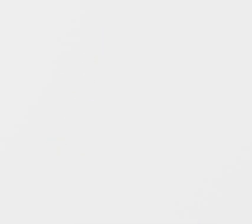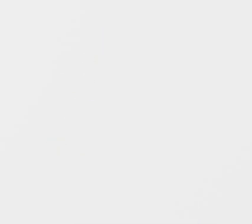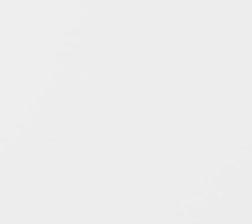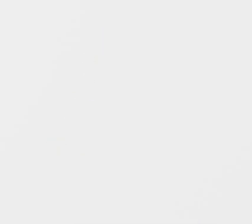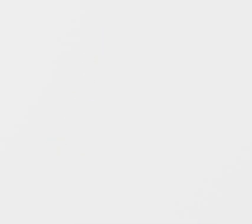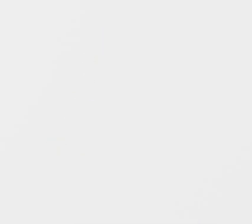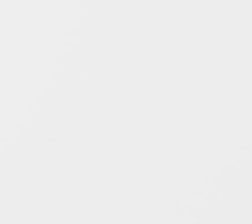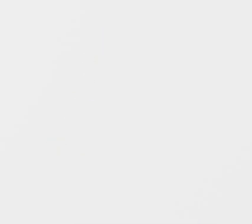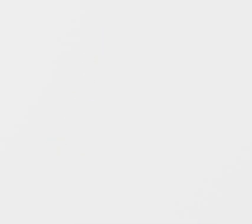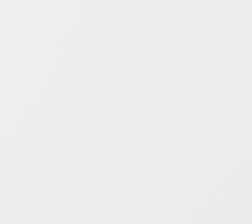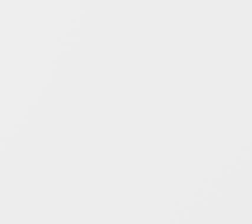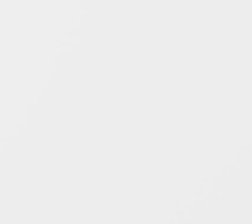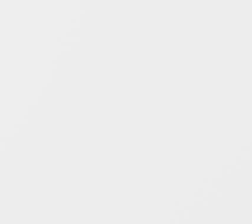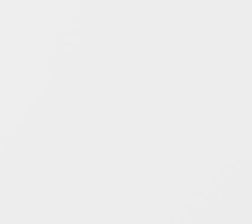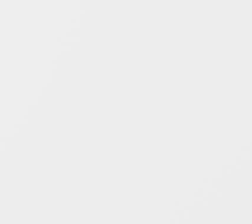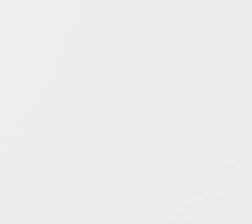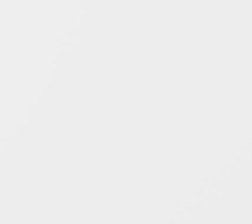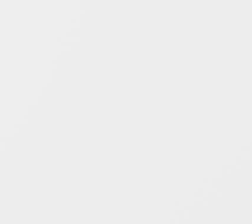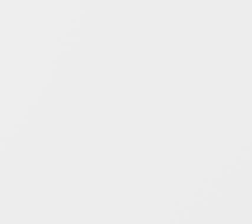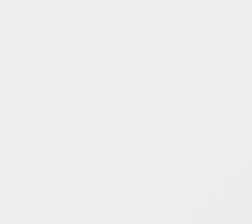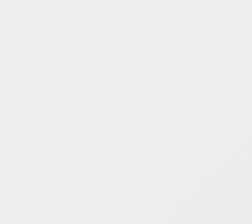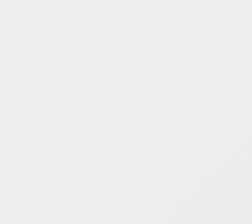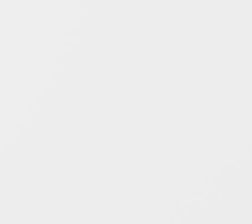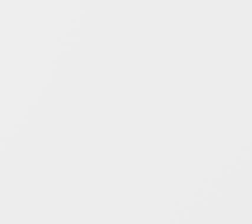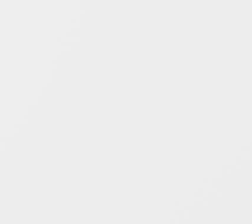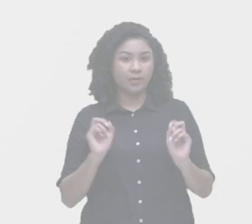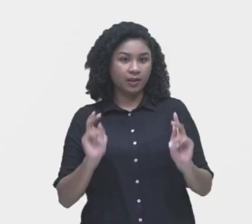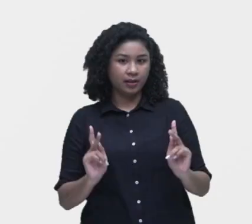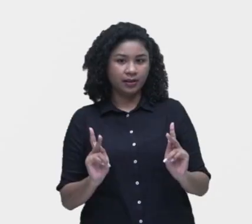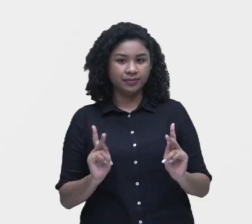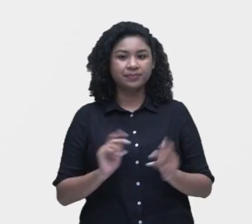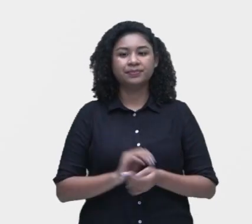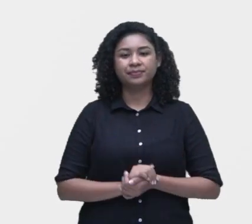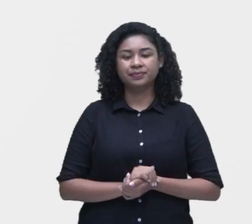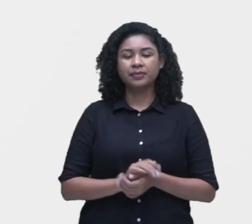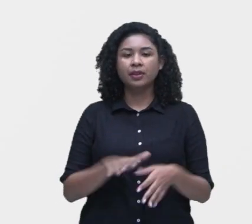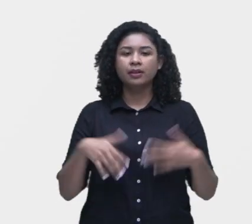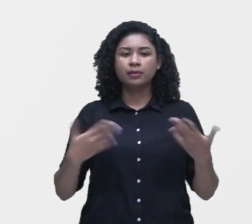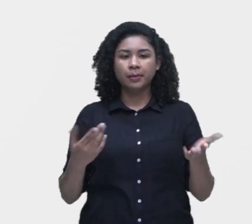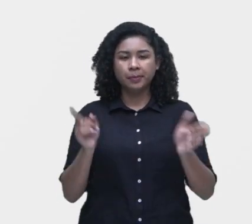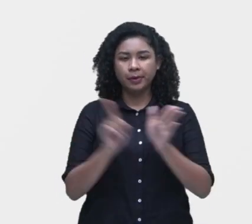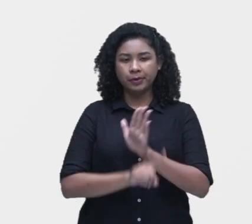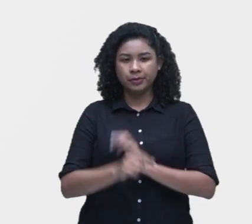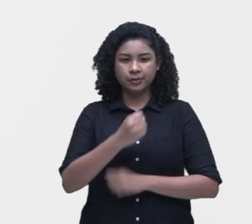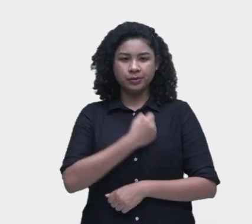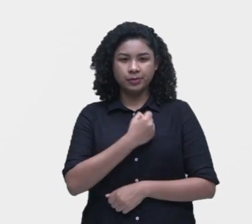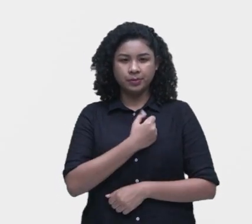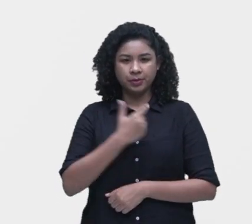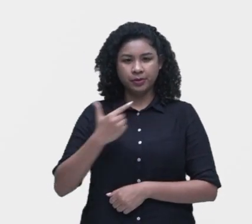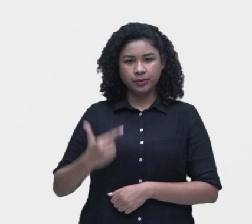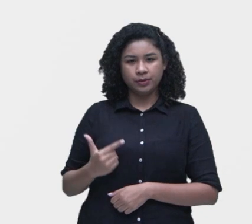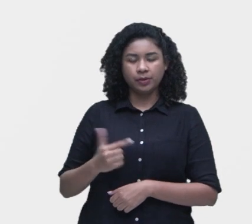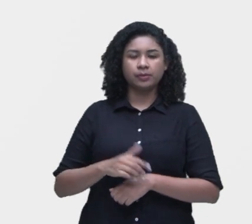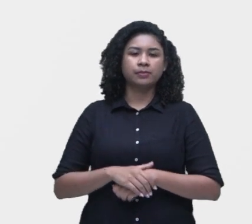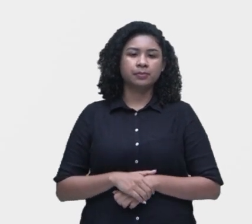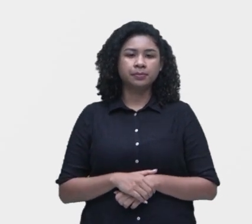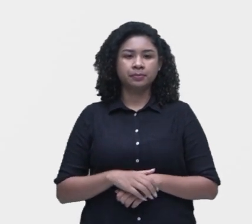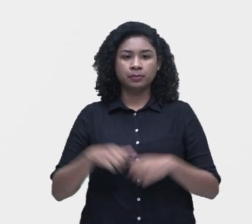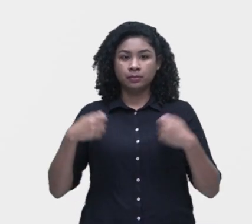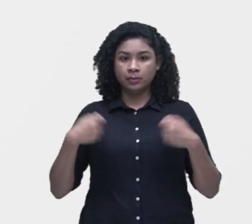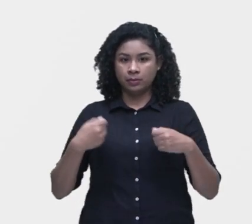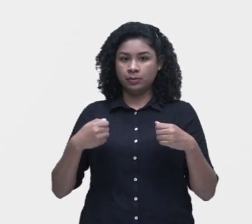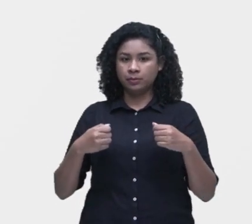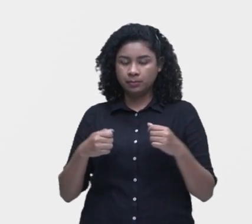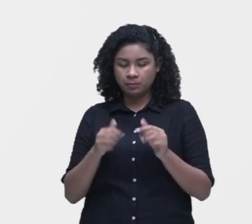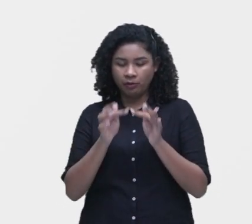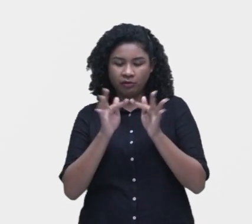Ok, então a questão de número 2 pede o seguinte: complete as frases empregando o futuro do presente nos verbos